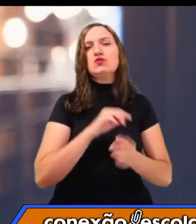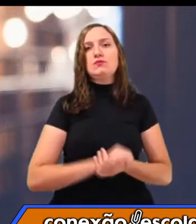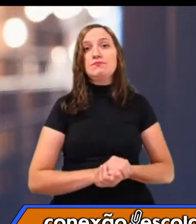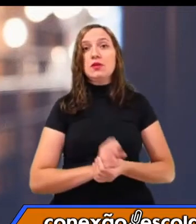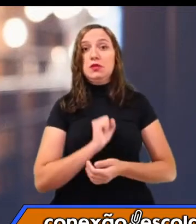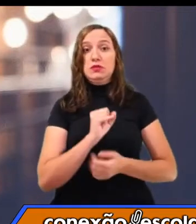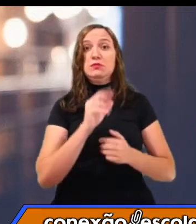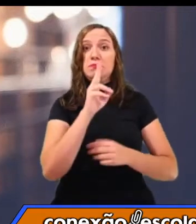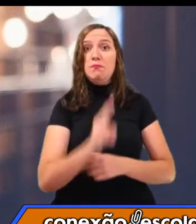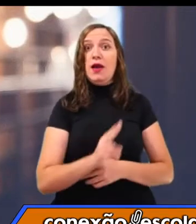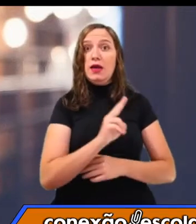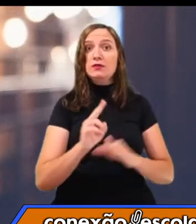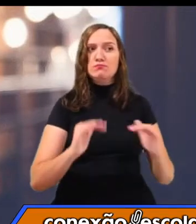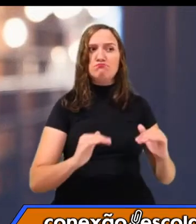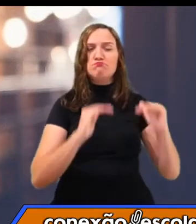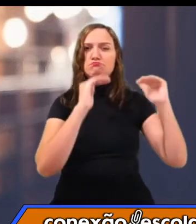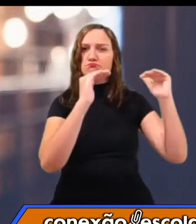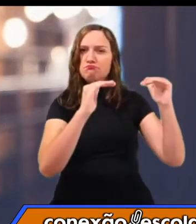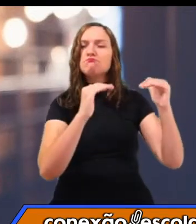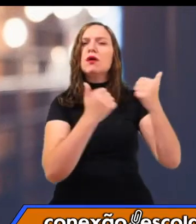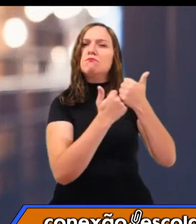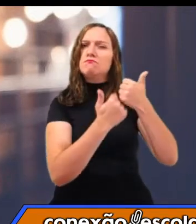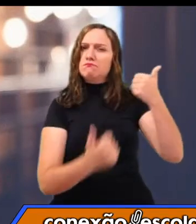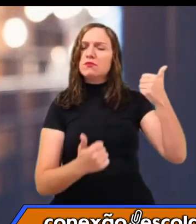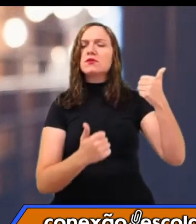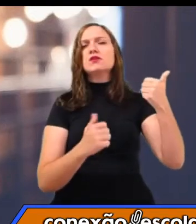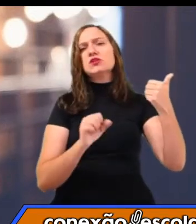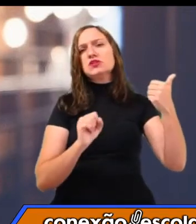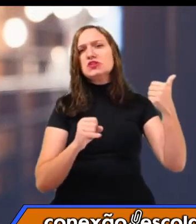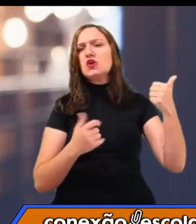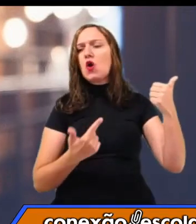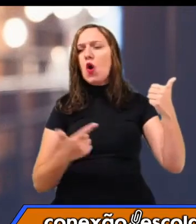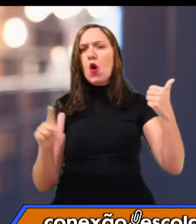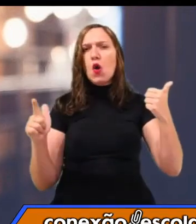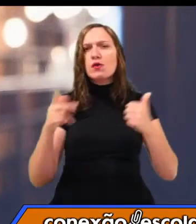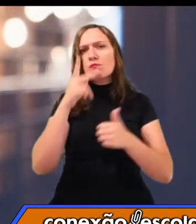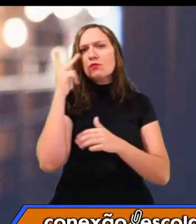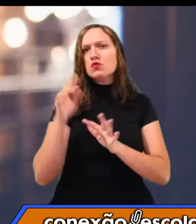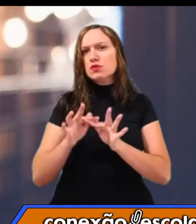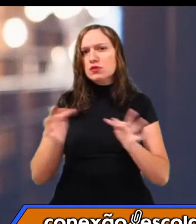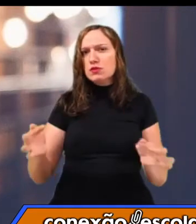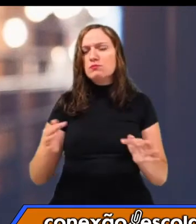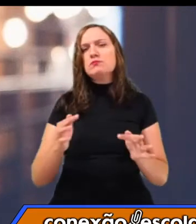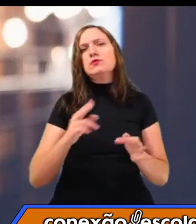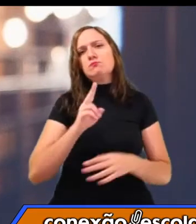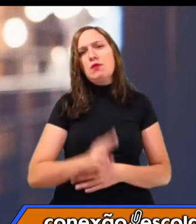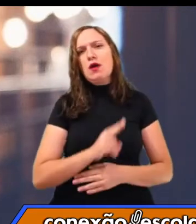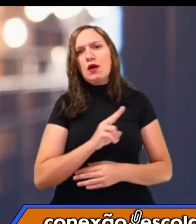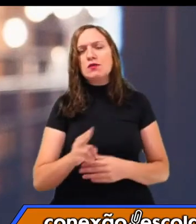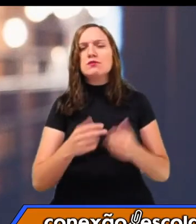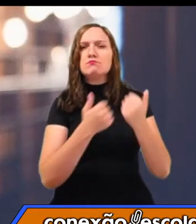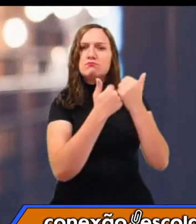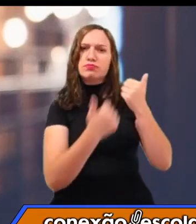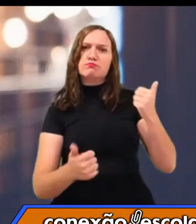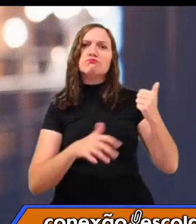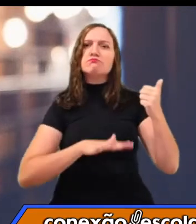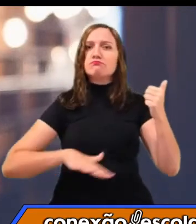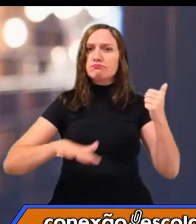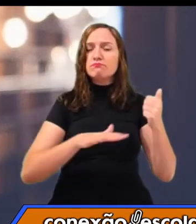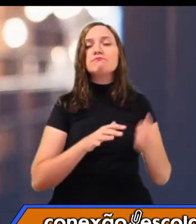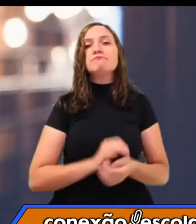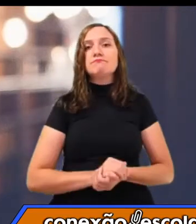nobreza ia para o alto clero, quem não era, que entrava no clero, iria para o baixo clero. Então, no alto clero começou